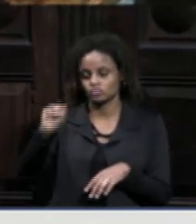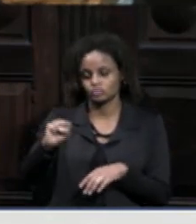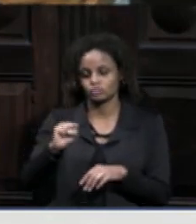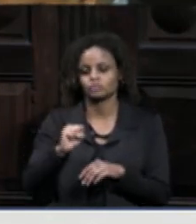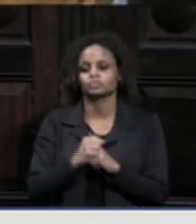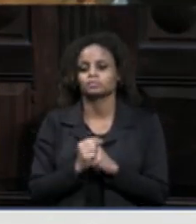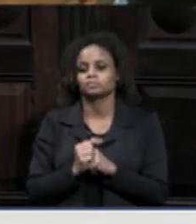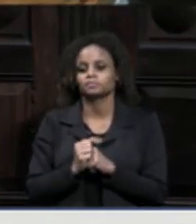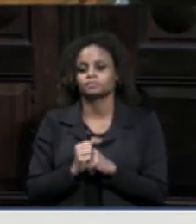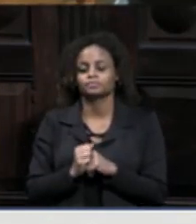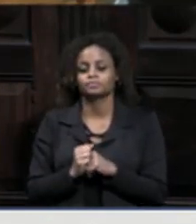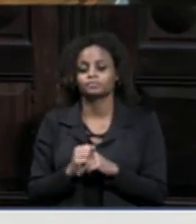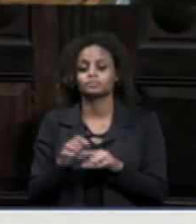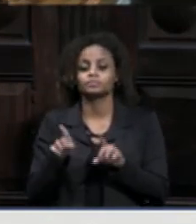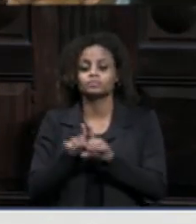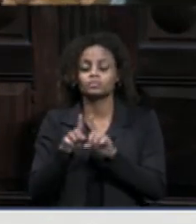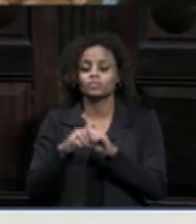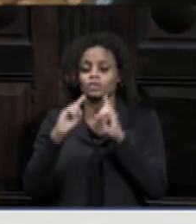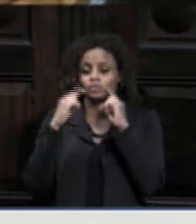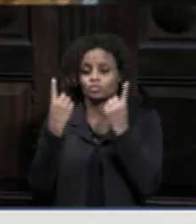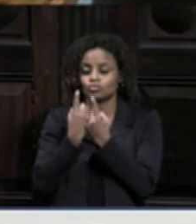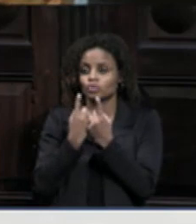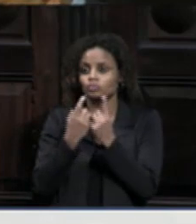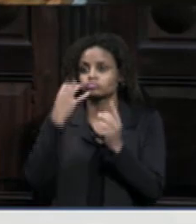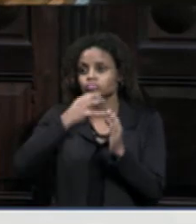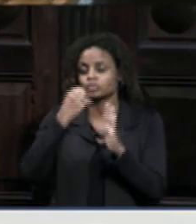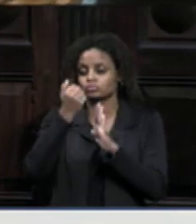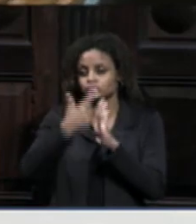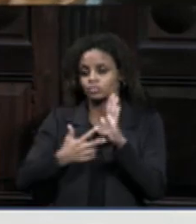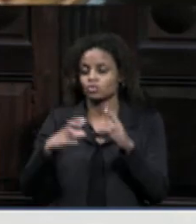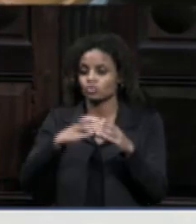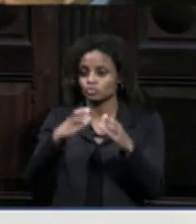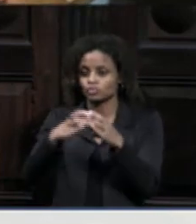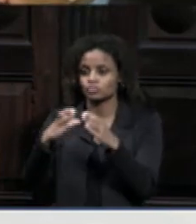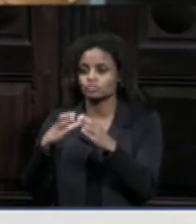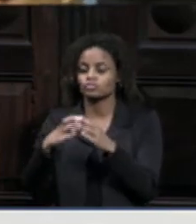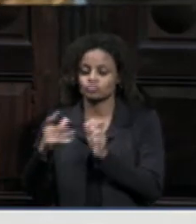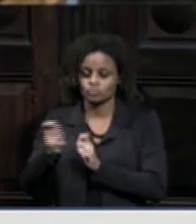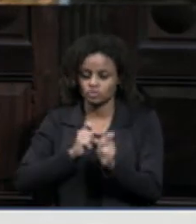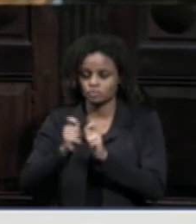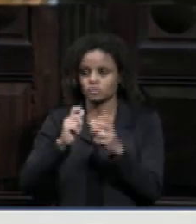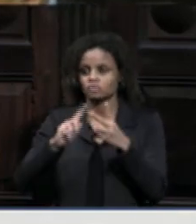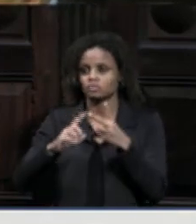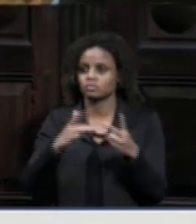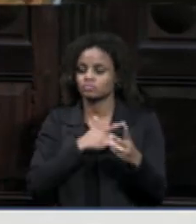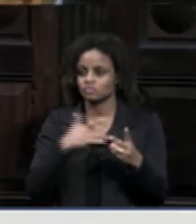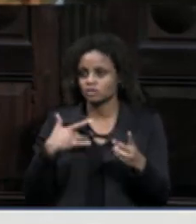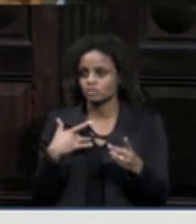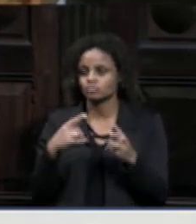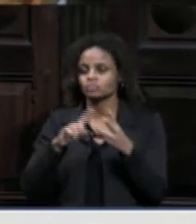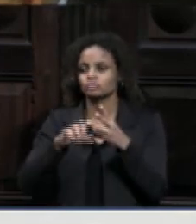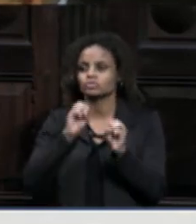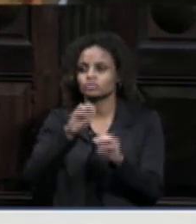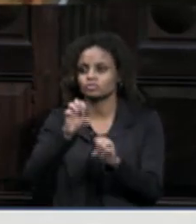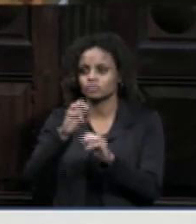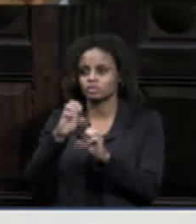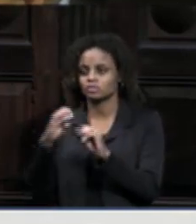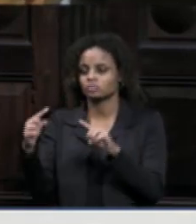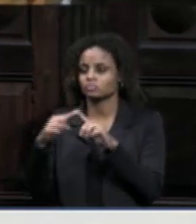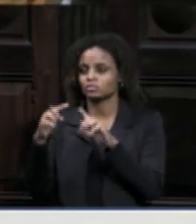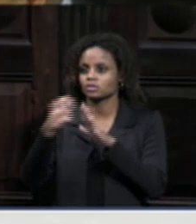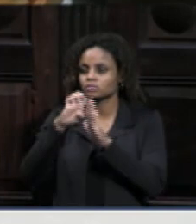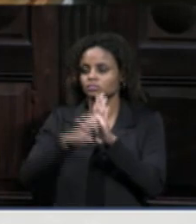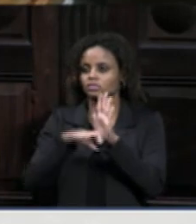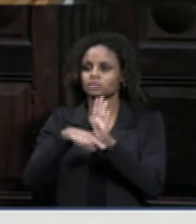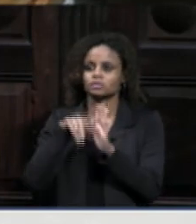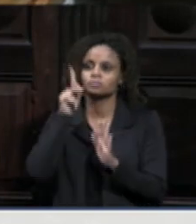Min. Pendendo de parecer das comissões de Educação, Saúde, Orçamento, Finanças, Fiscalização Financeira e Controle, às emendas de plenário.